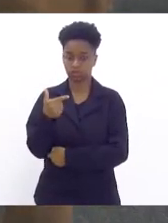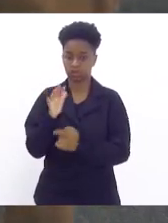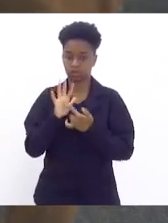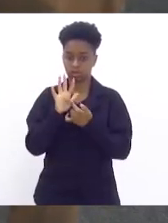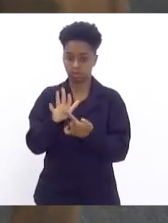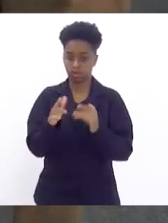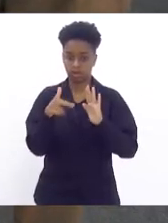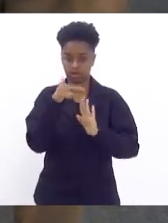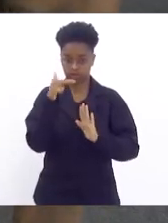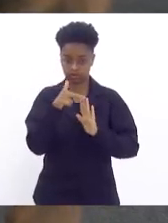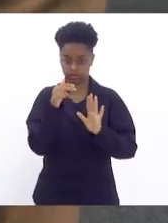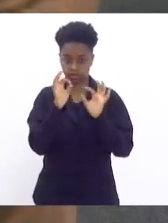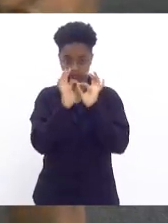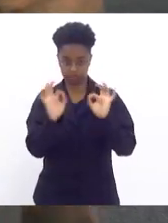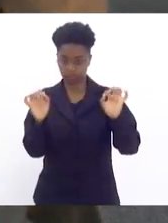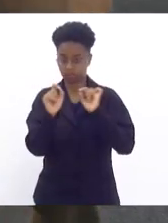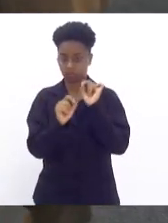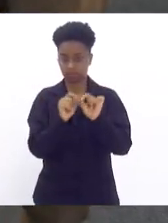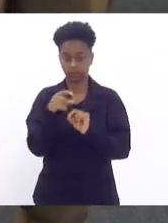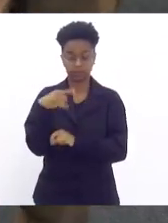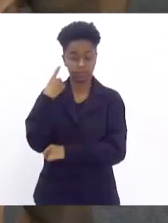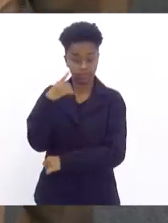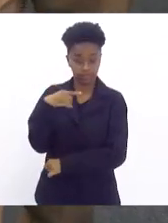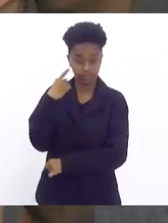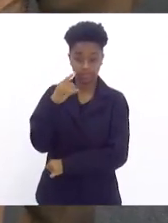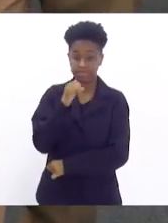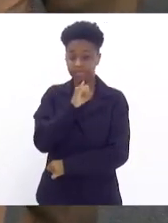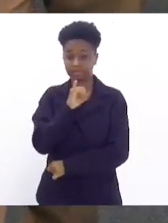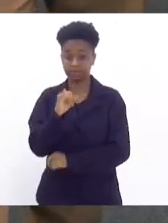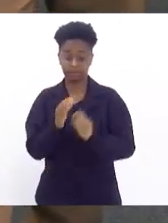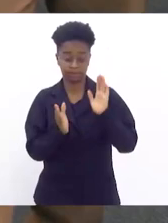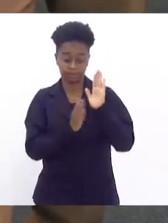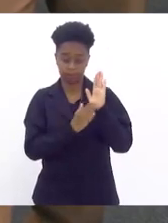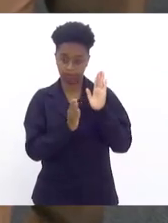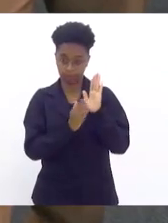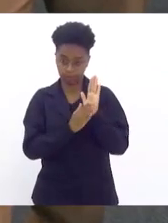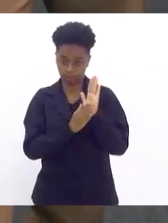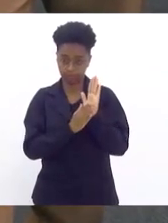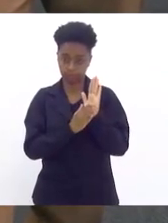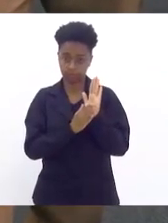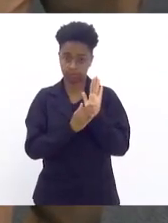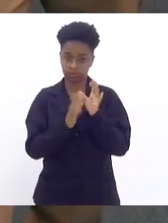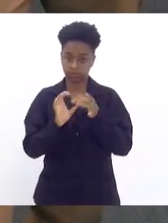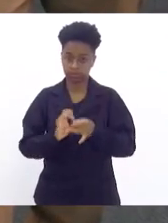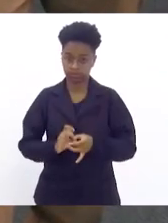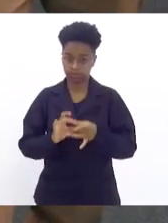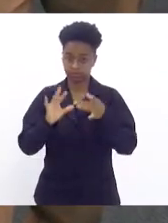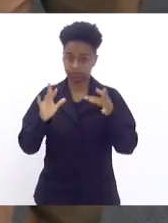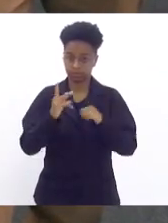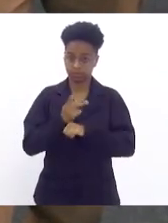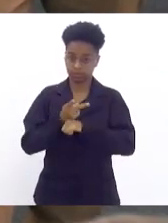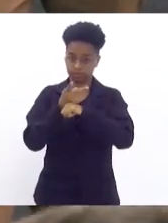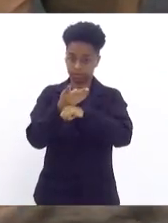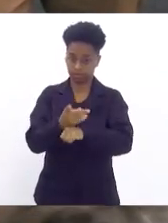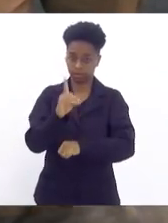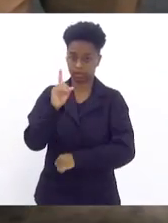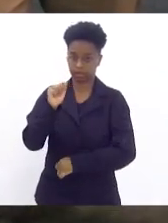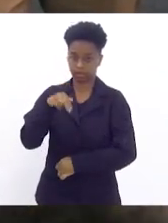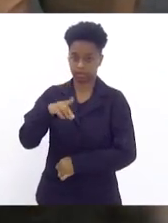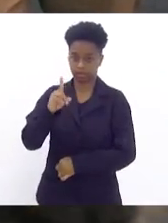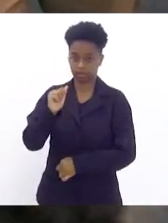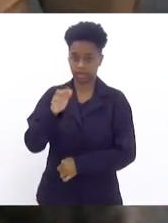resolução diz o seguinte o deputado que propuser a concessão do prêmio Dandara